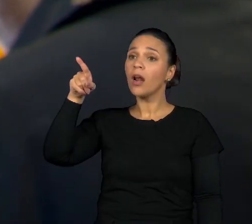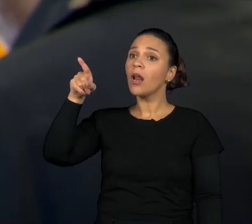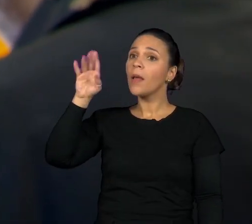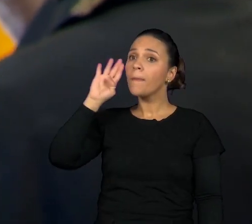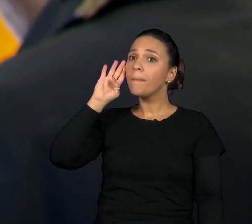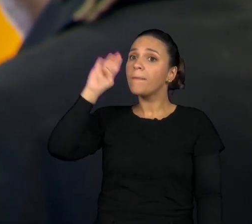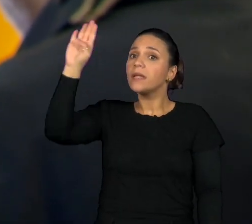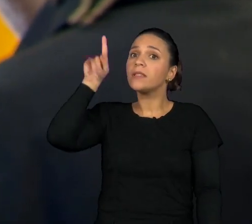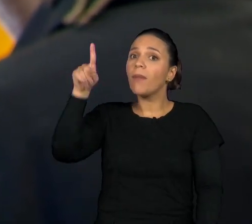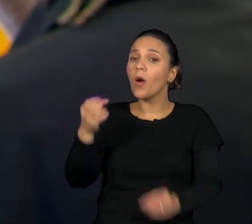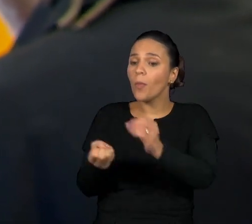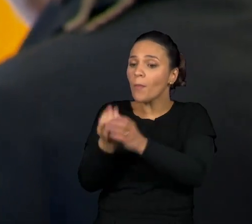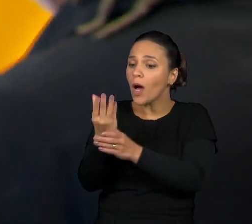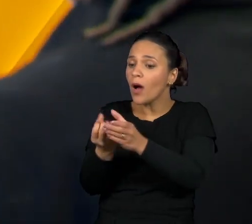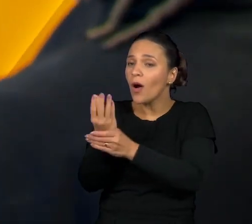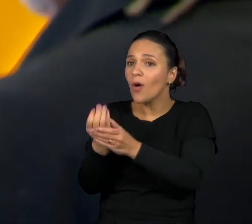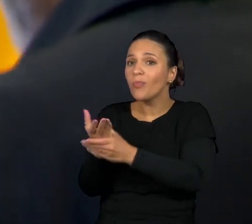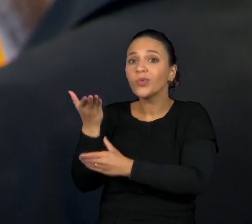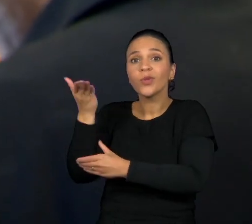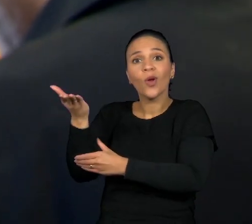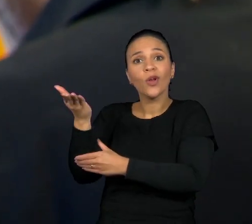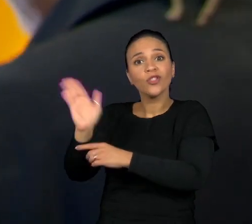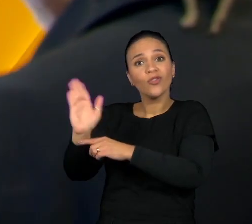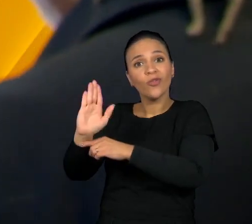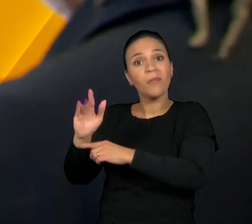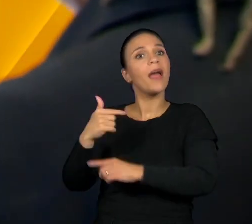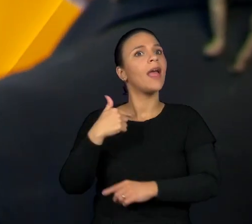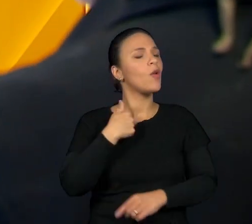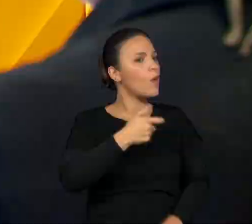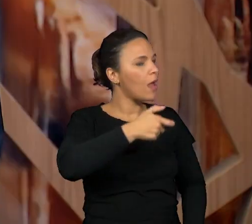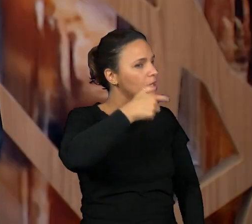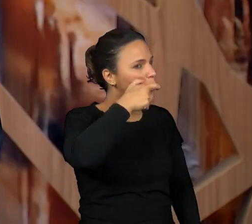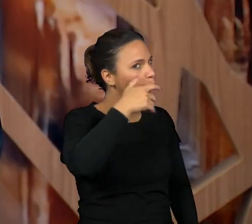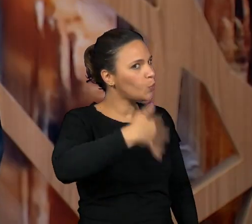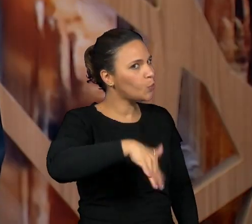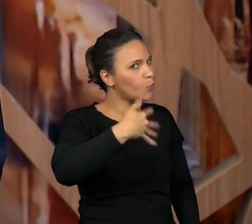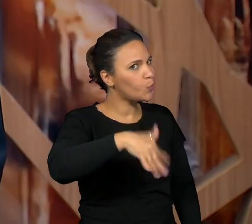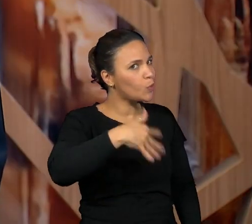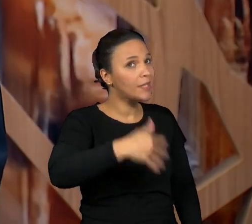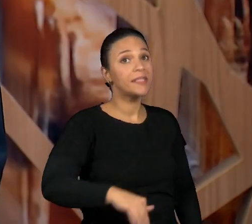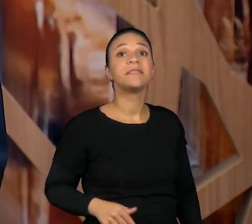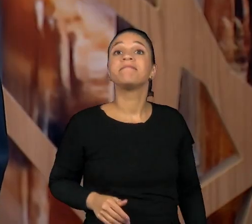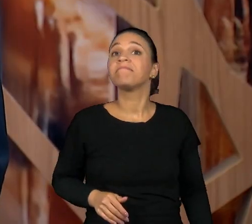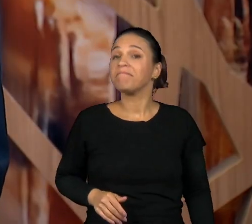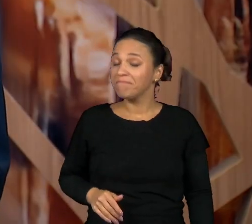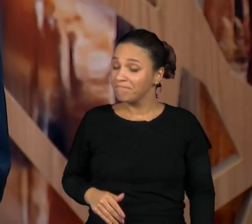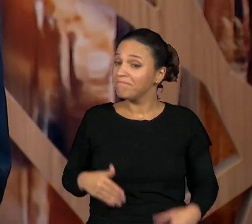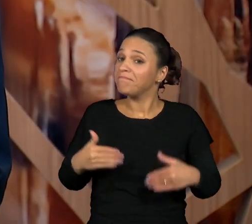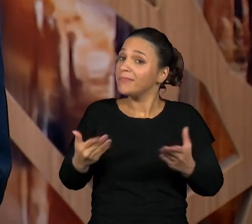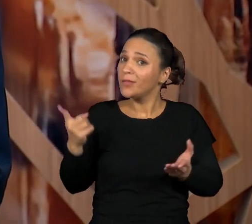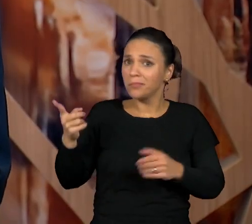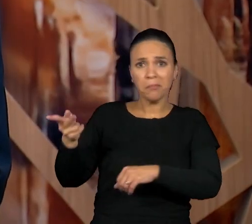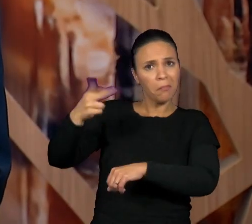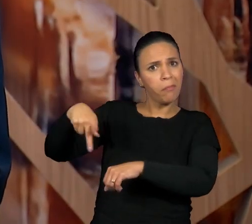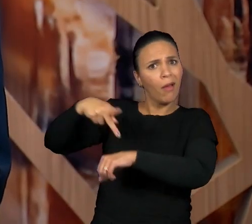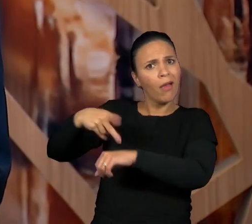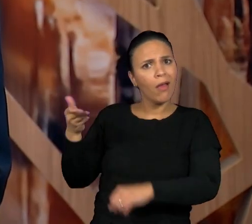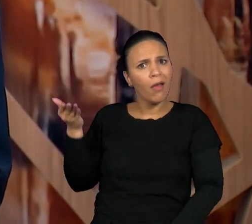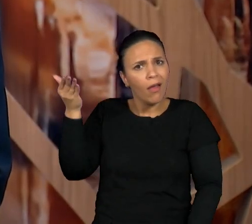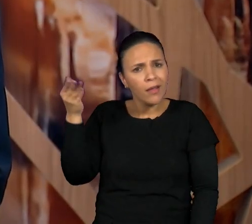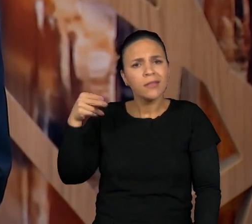do mundo. Eu sou uma grande consumidora. Pois, né? Nollywood. E o